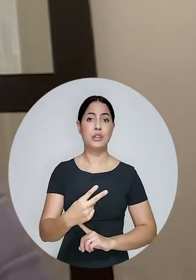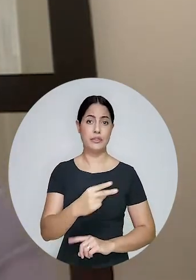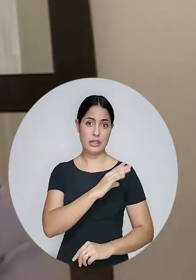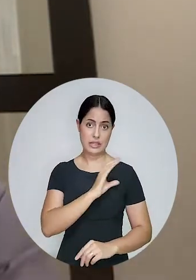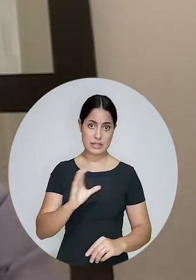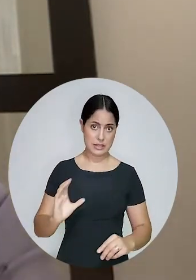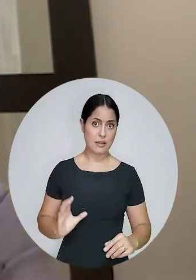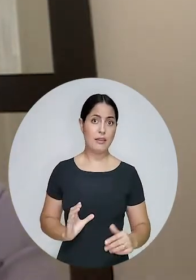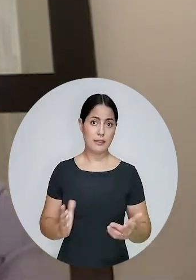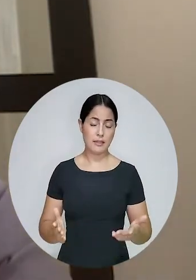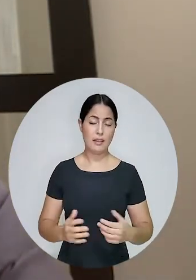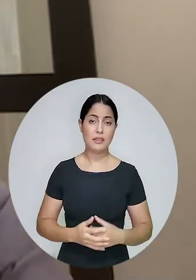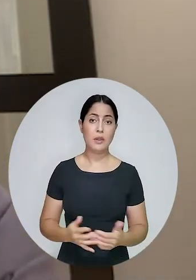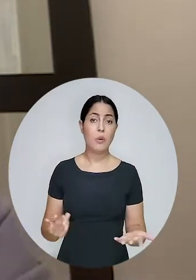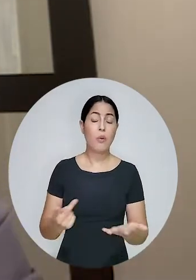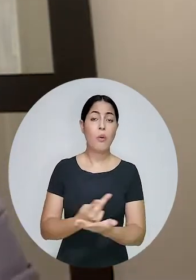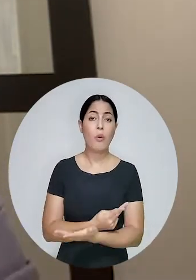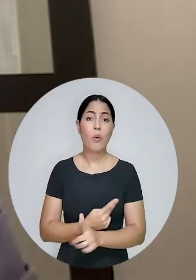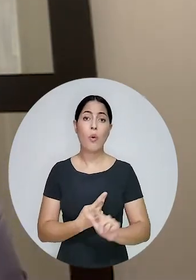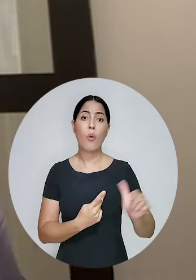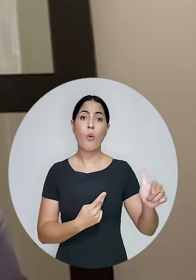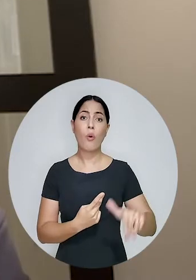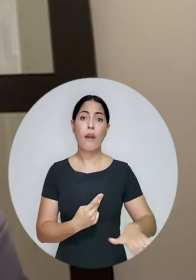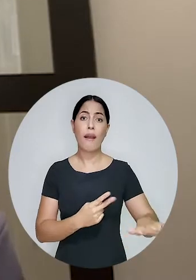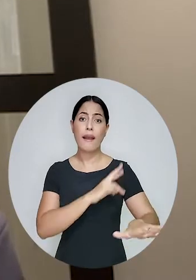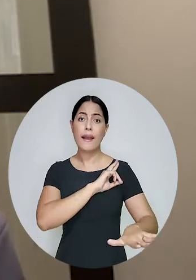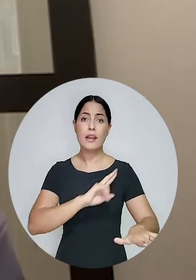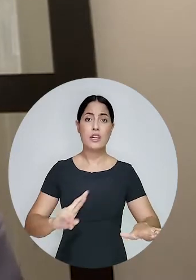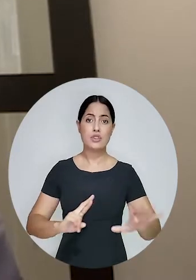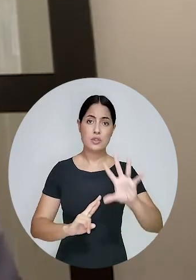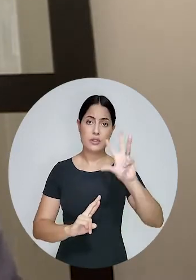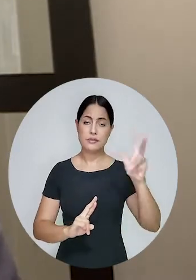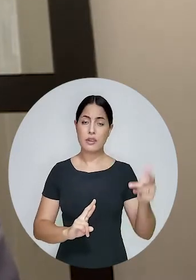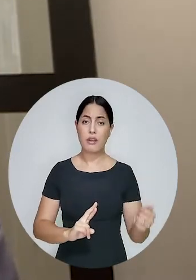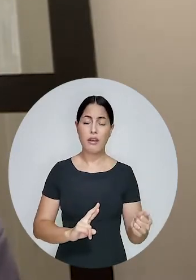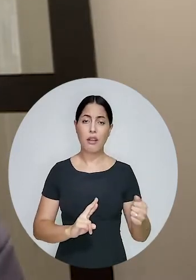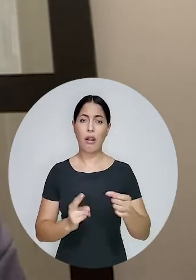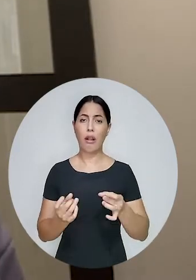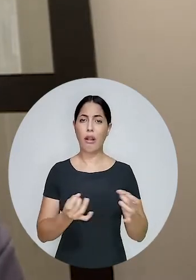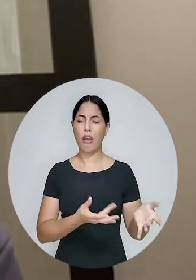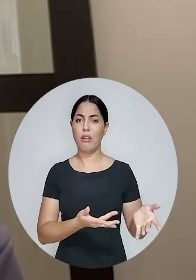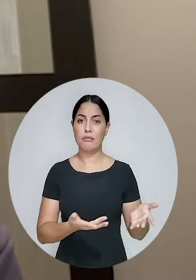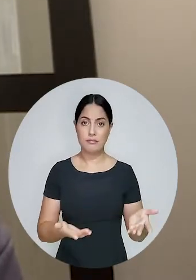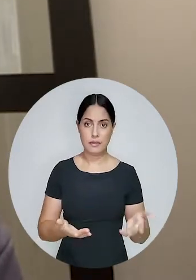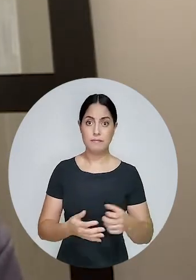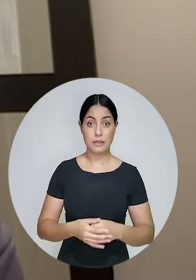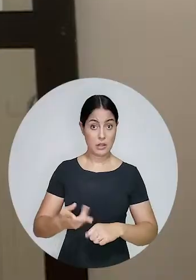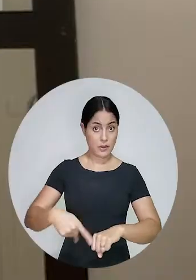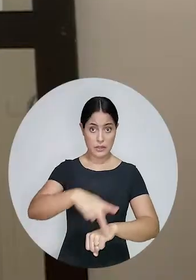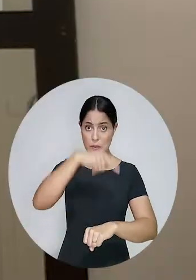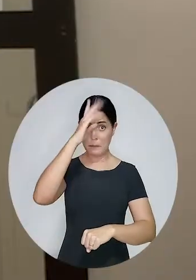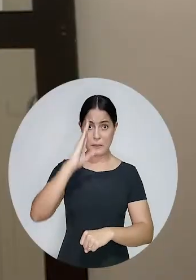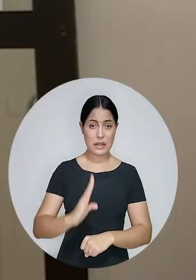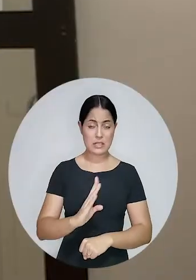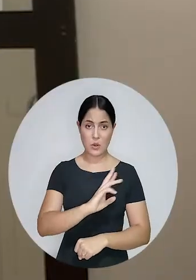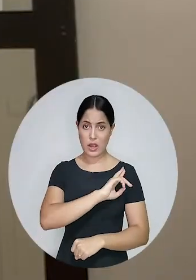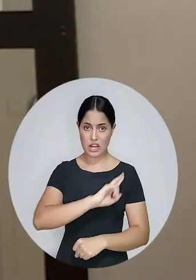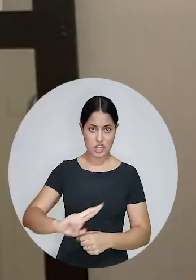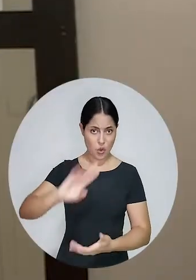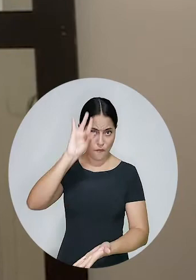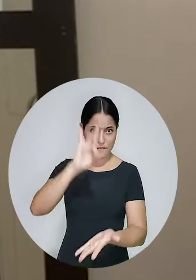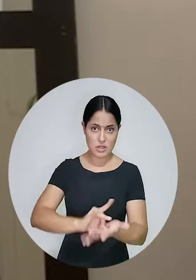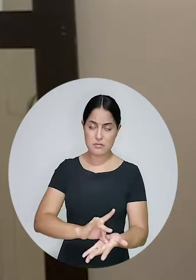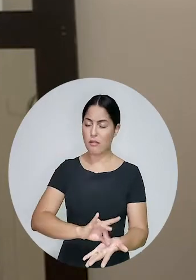europeu, a perspectiva cristã, acaba deixando de margem as religiões de matriz africana. O Brasil, o